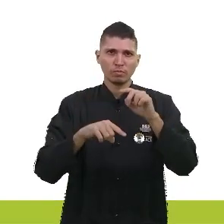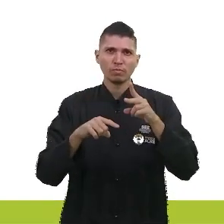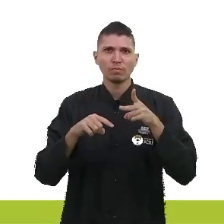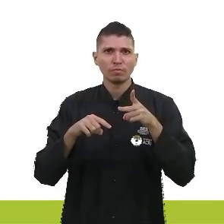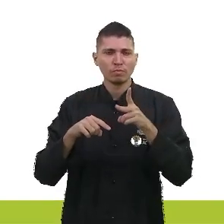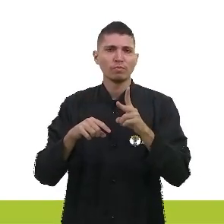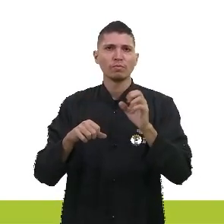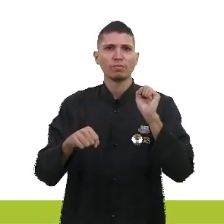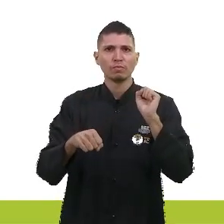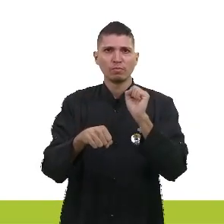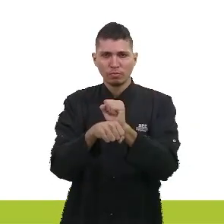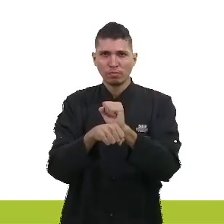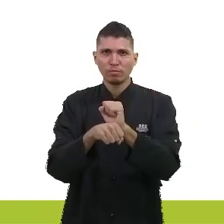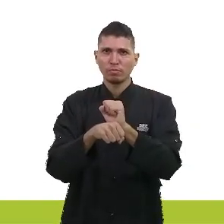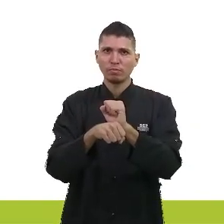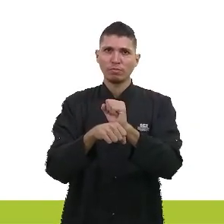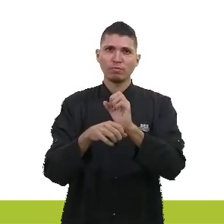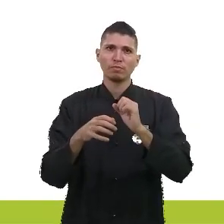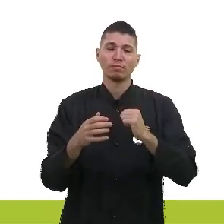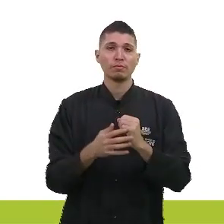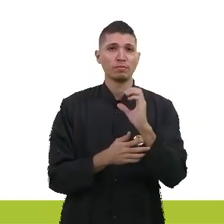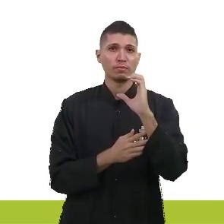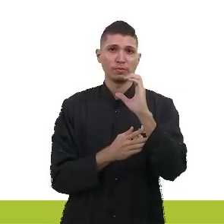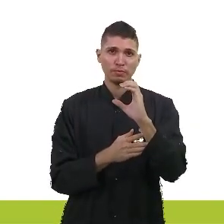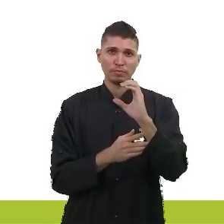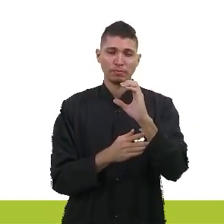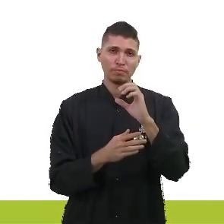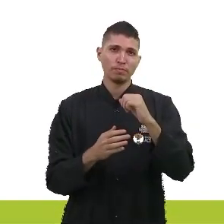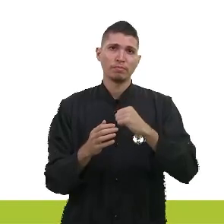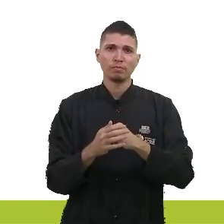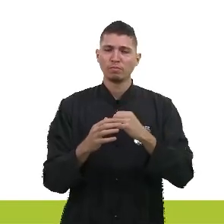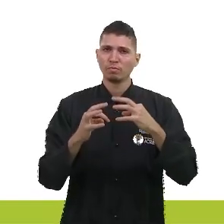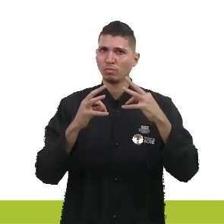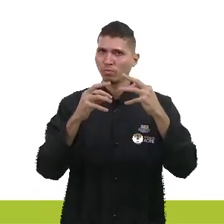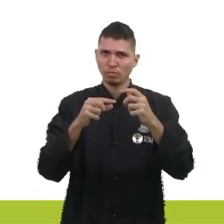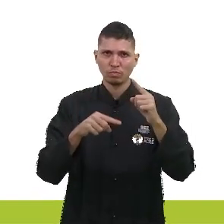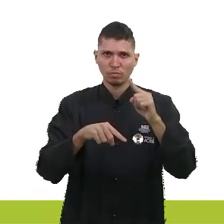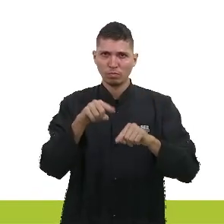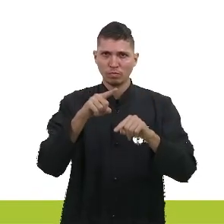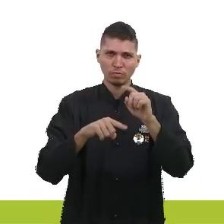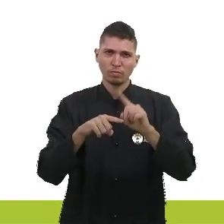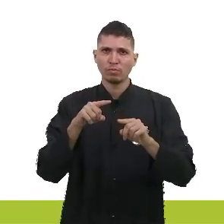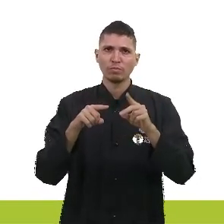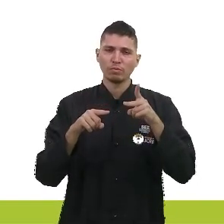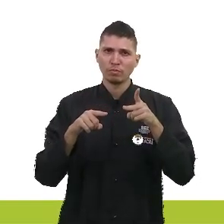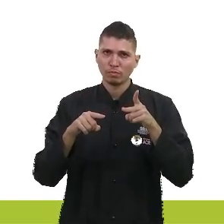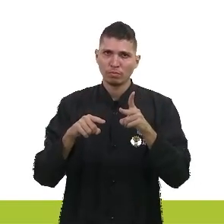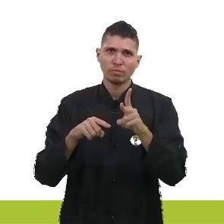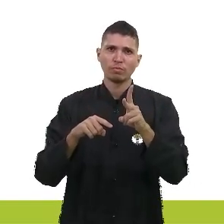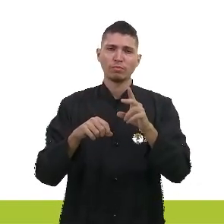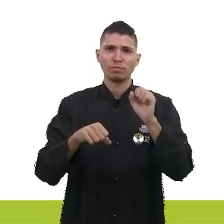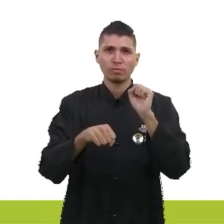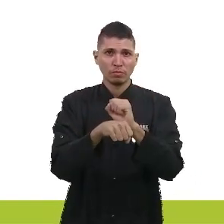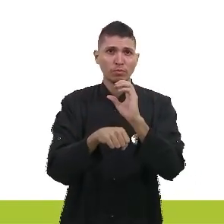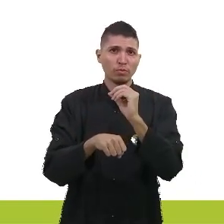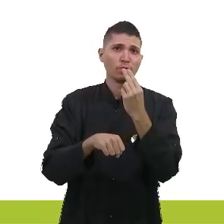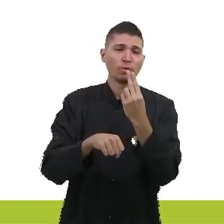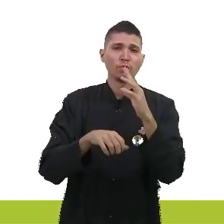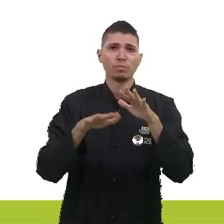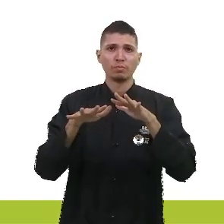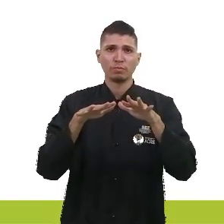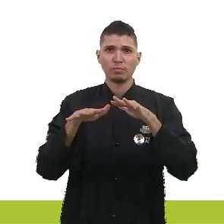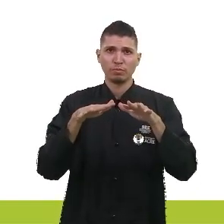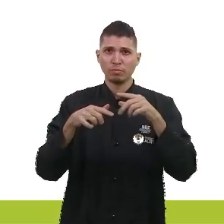repouso indefinidamente. C, todo corpo tende a continuar em repouso ou em movimento